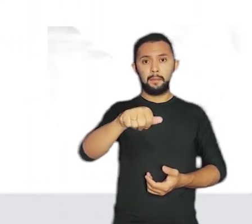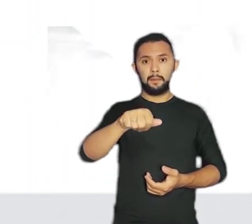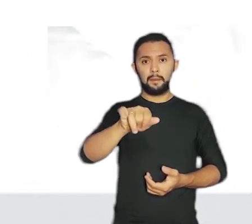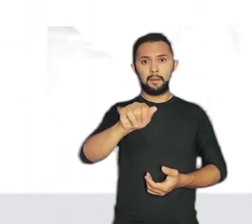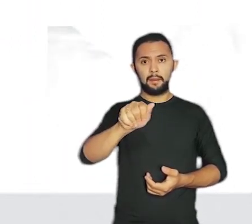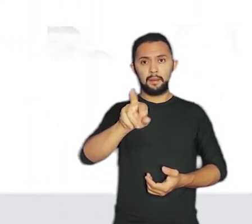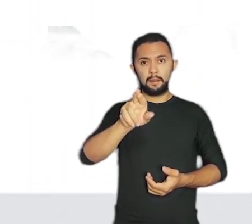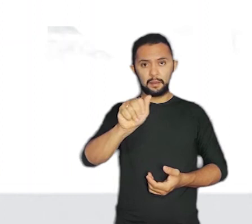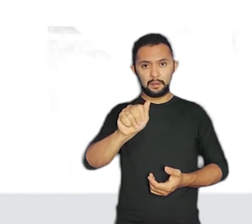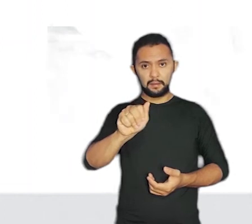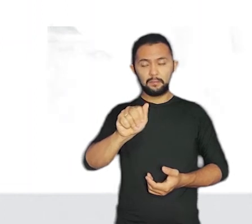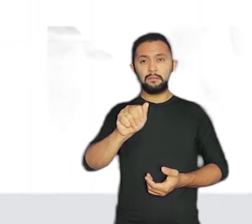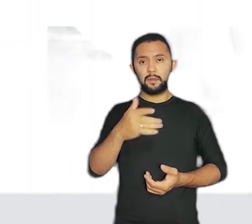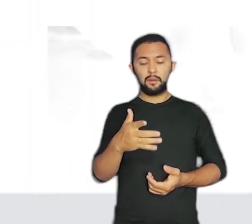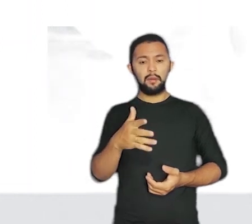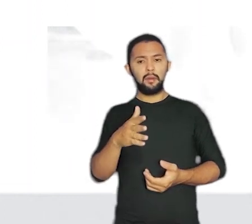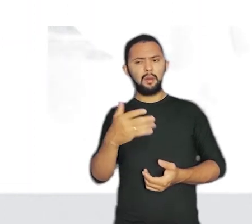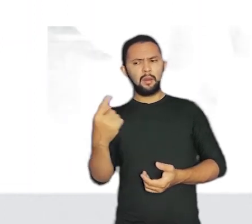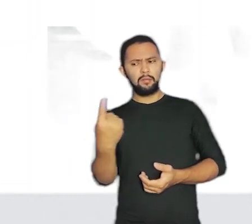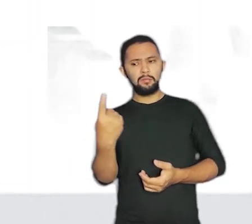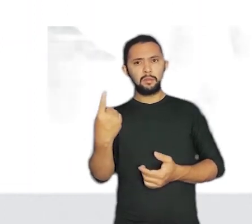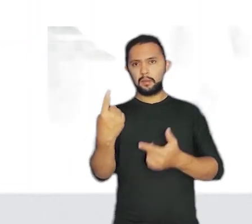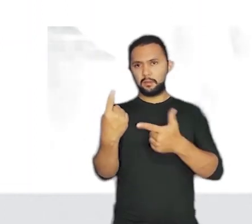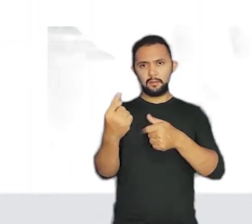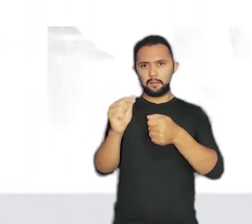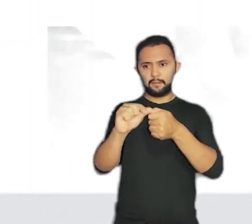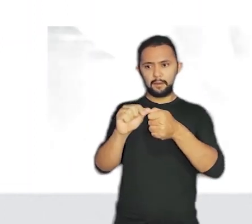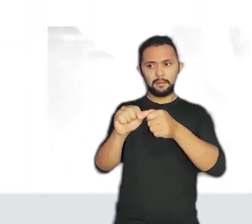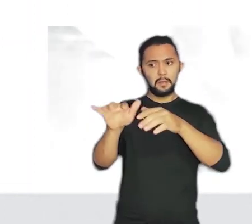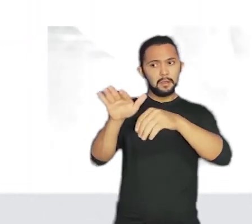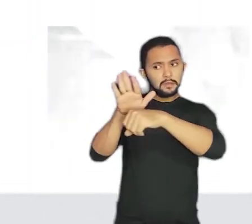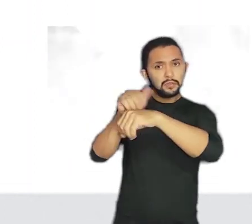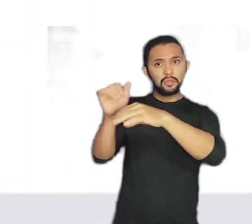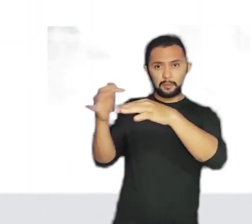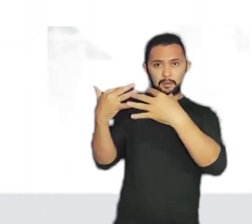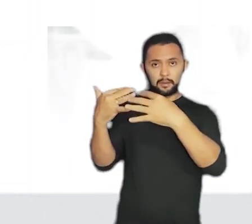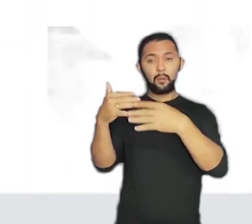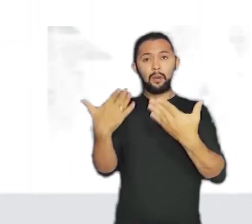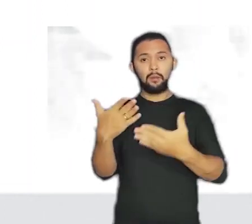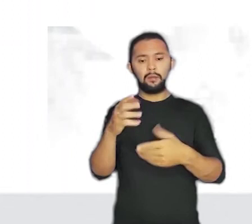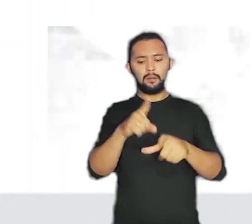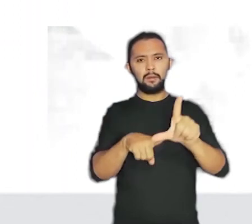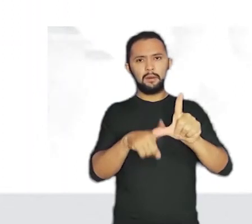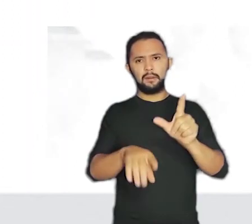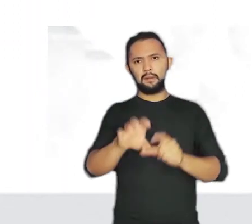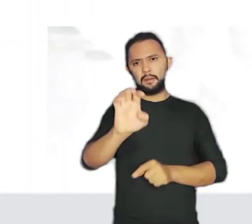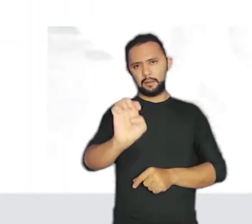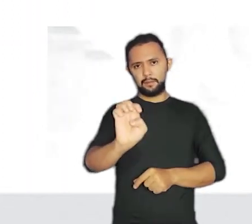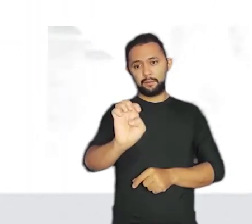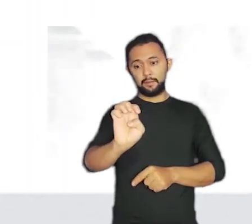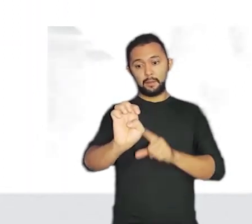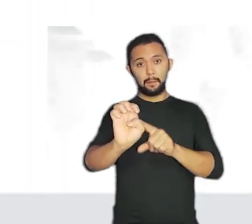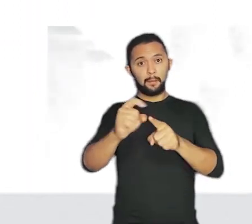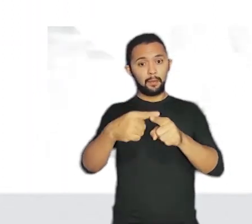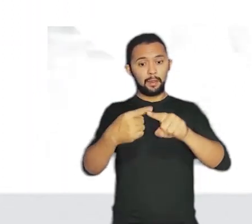única que não faz essa referência a um chamamento é a letra E, né? Então, a alternativa correta aí, essa vírgula ela não